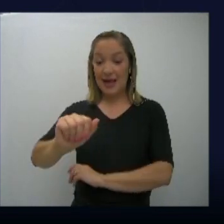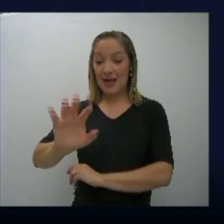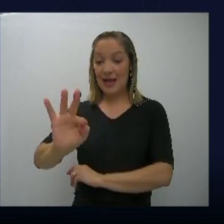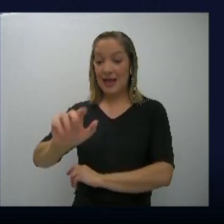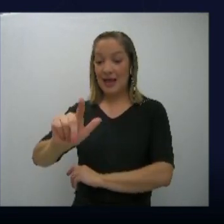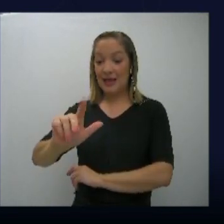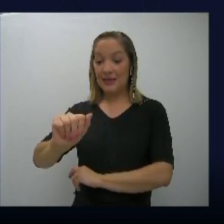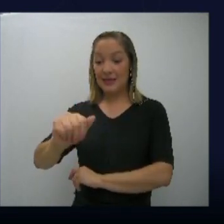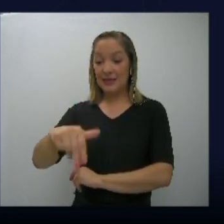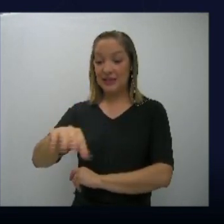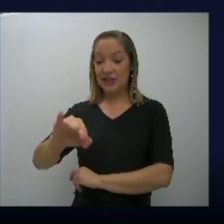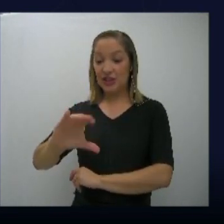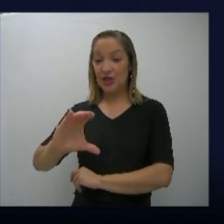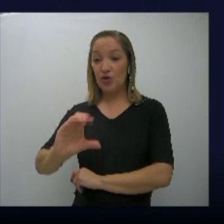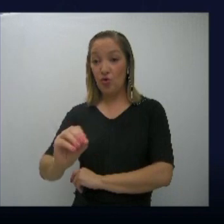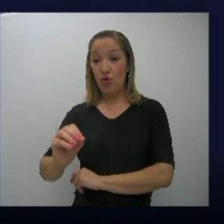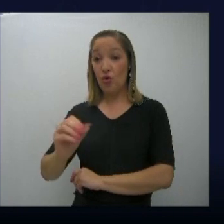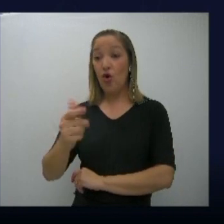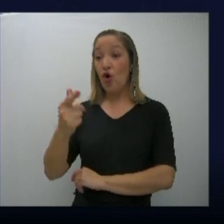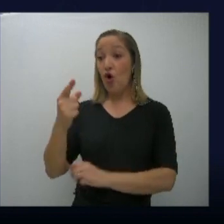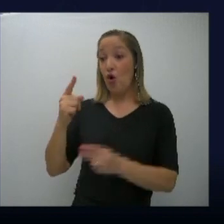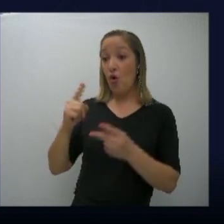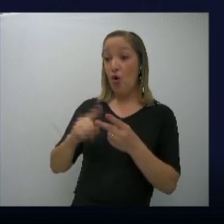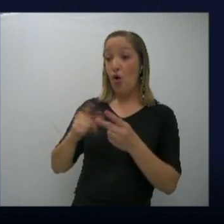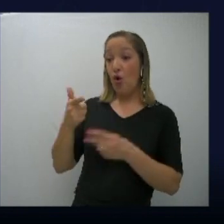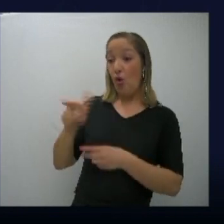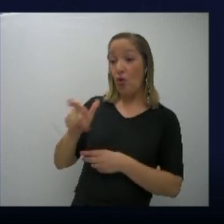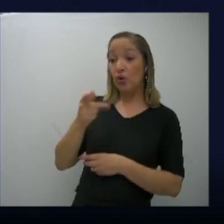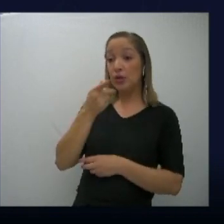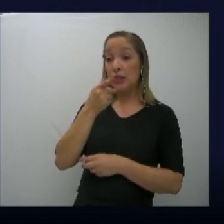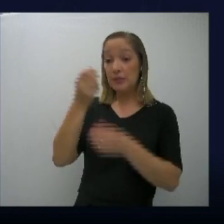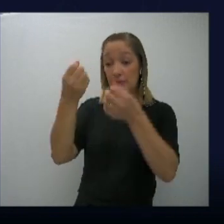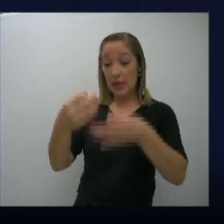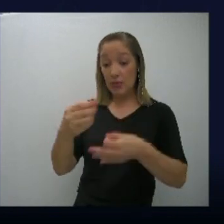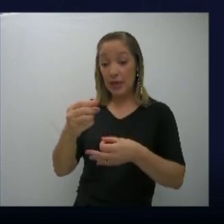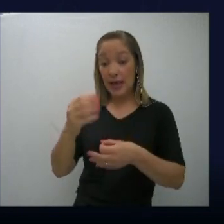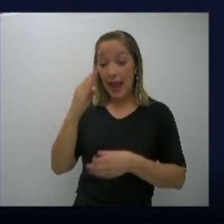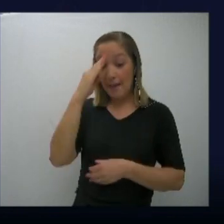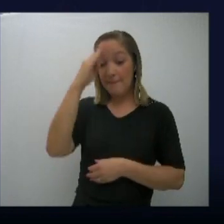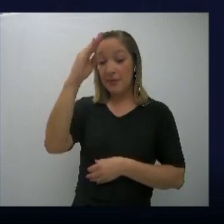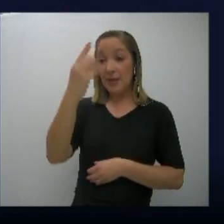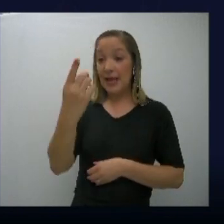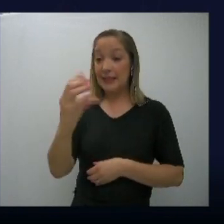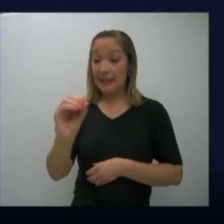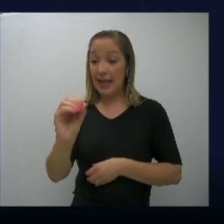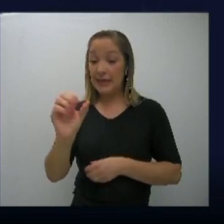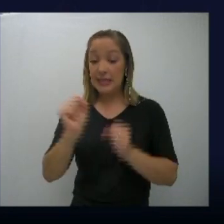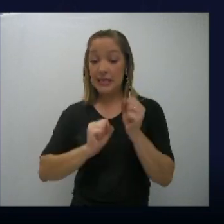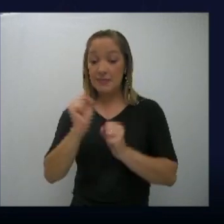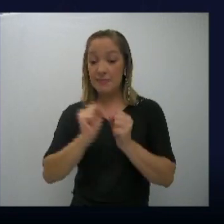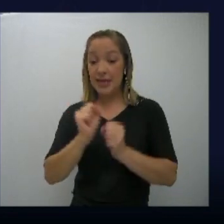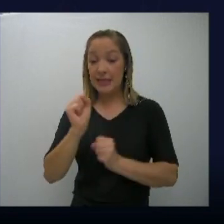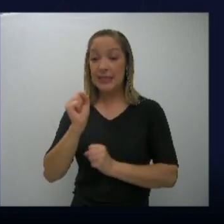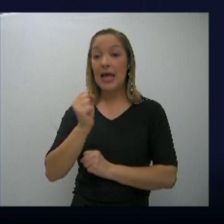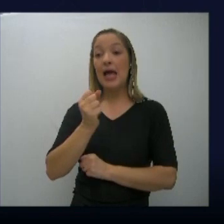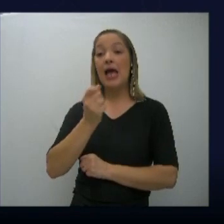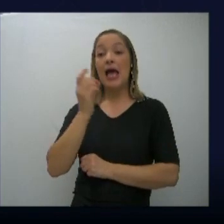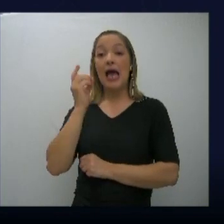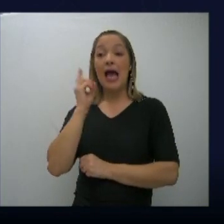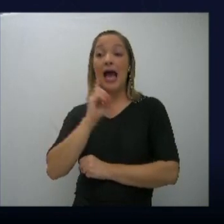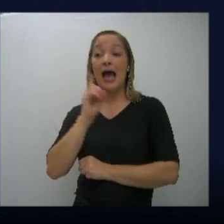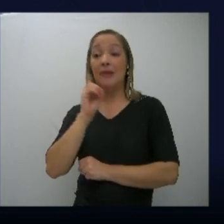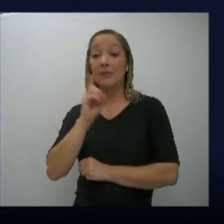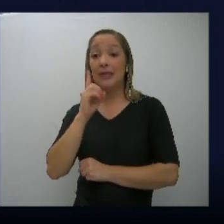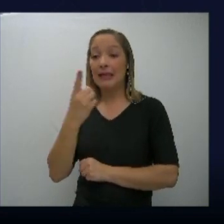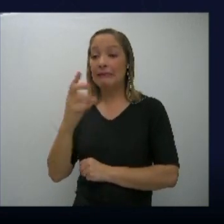vai lá tem uma outra que fala o seguinte as principais dez empresas Americanas há dez anos 15 anos atrás era só